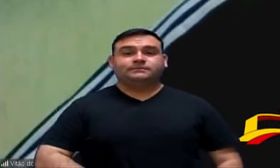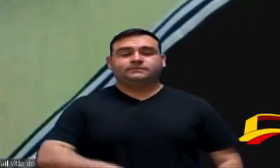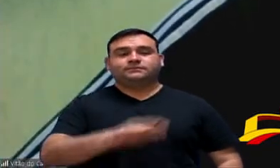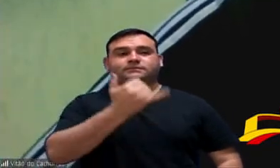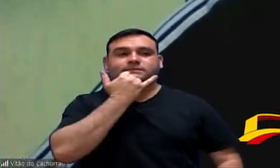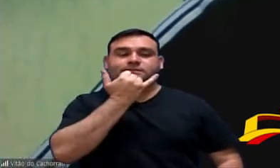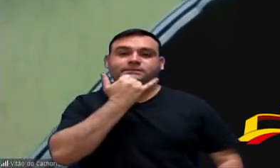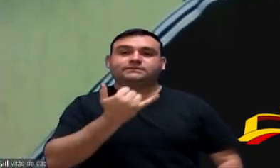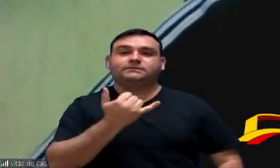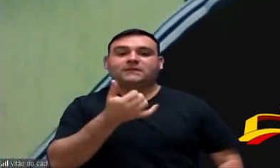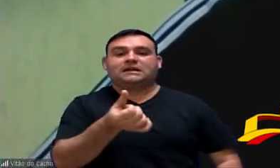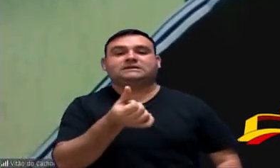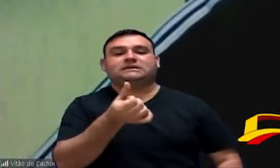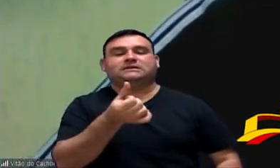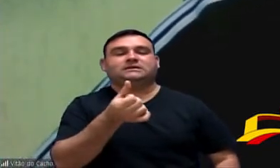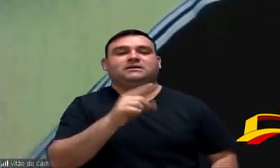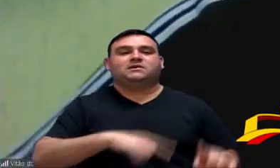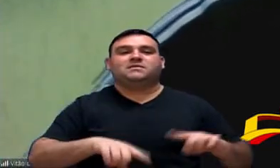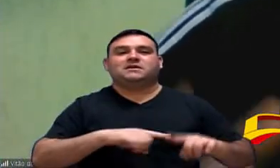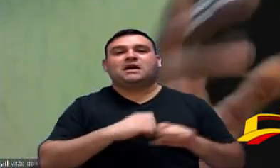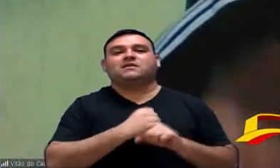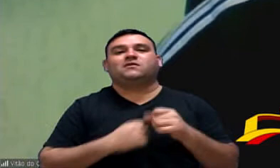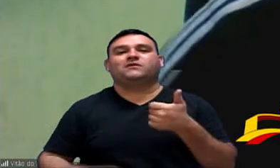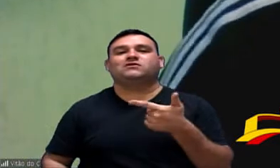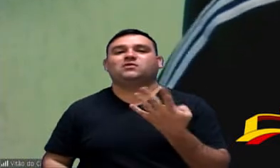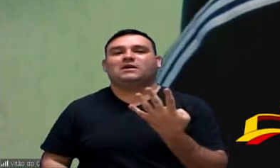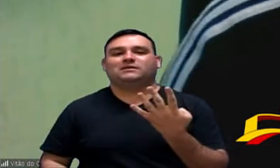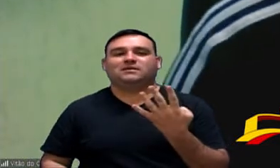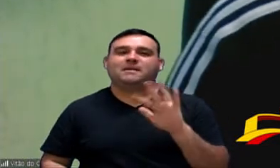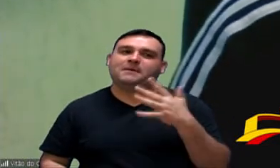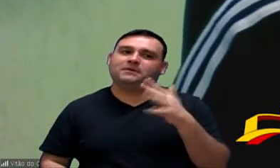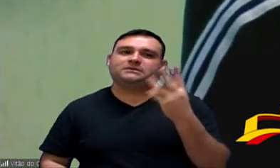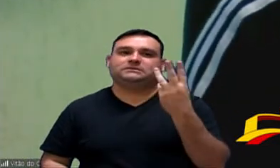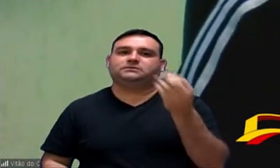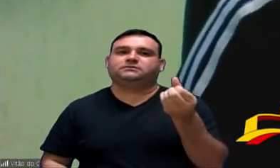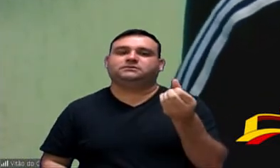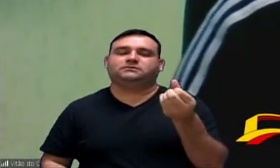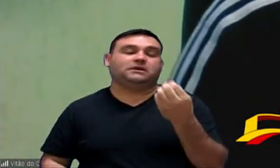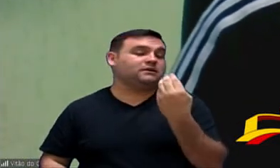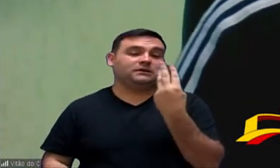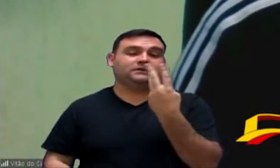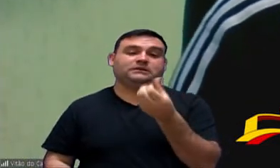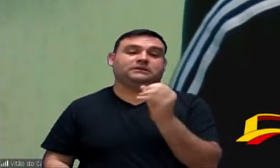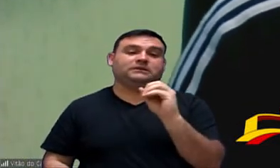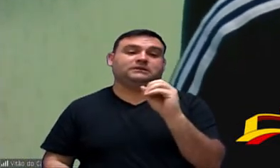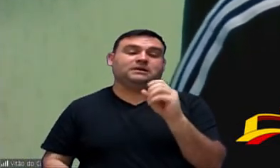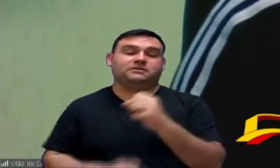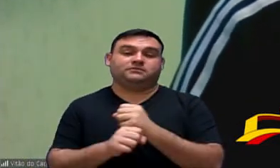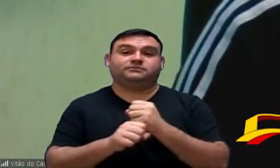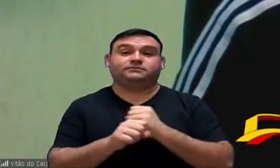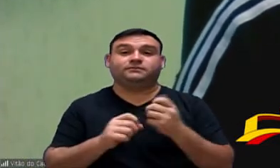Desculpa, 6 mandatos dá 24 anos aí, quase 30 anos. Aí, Dini,